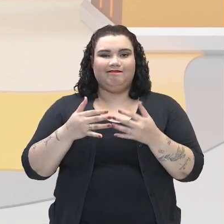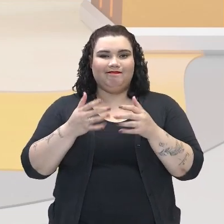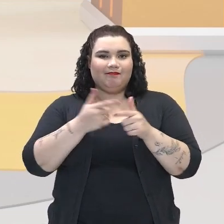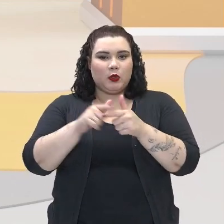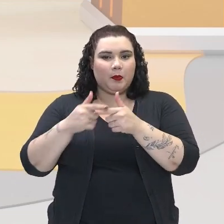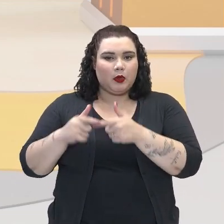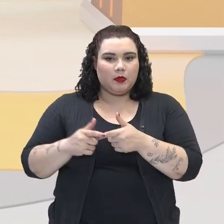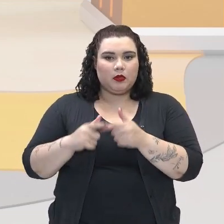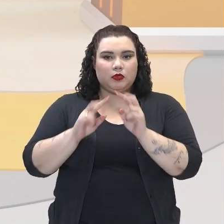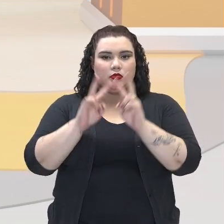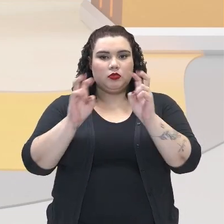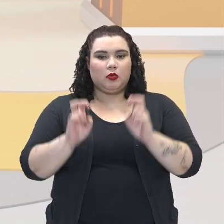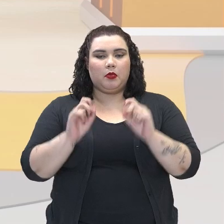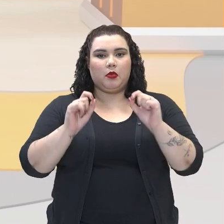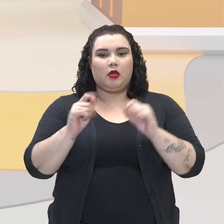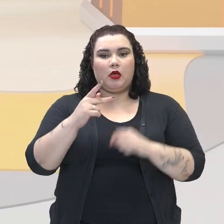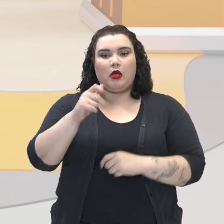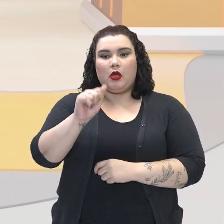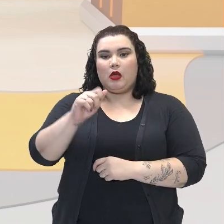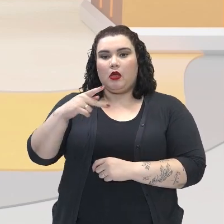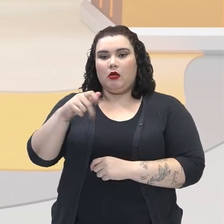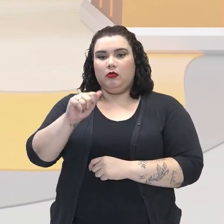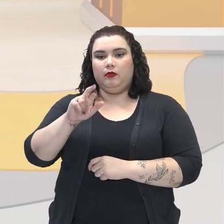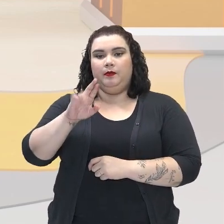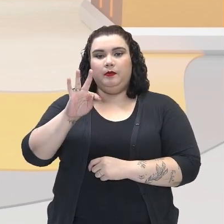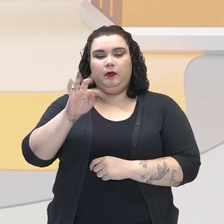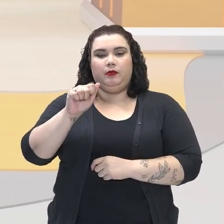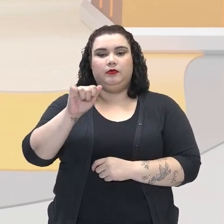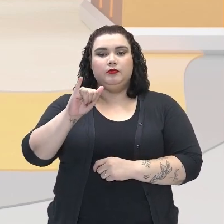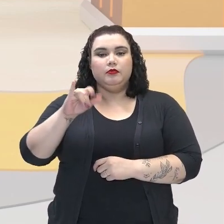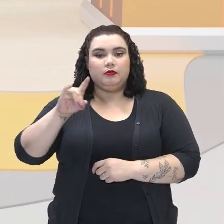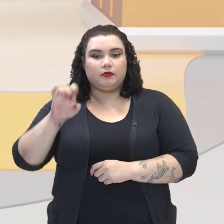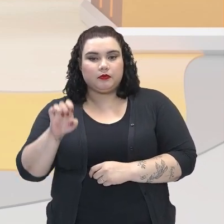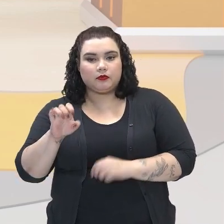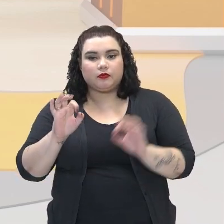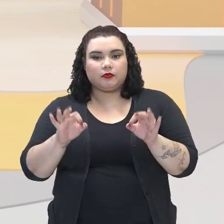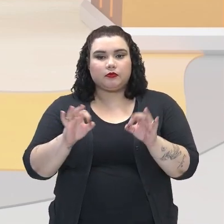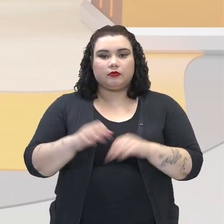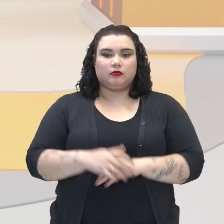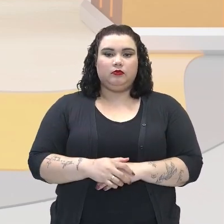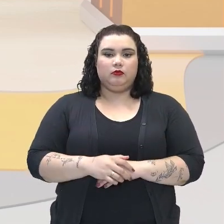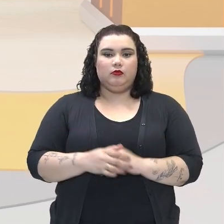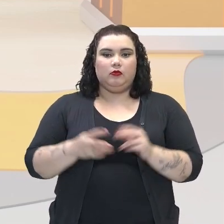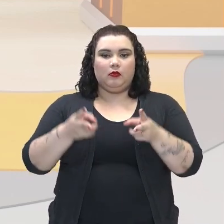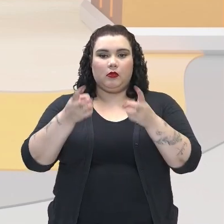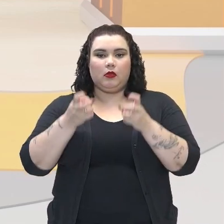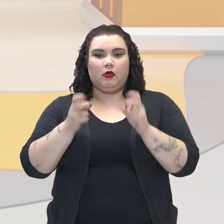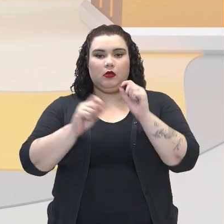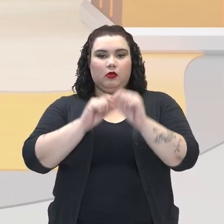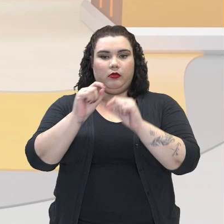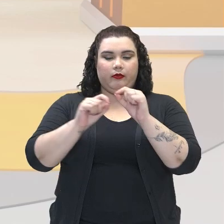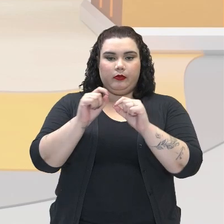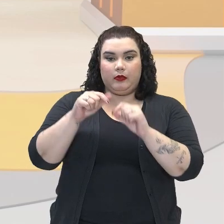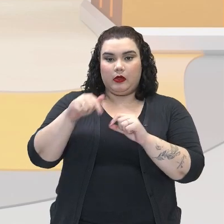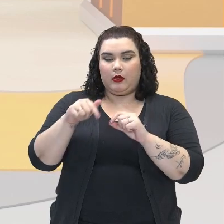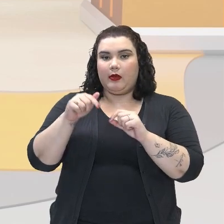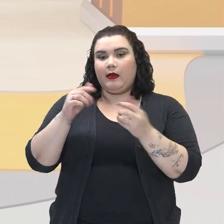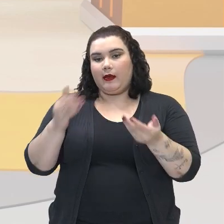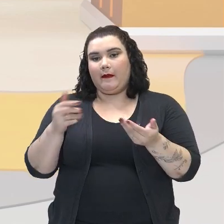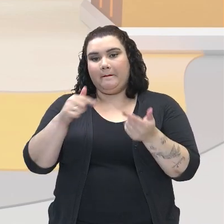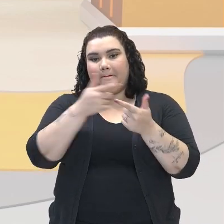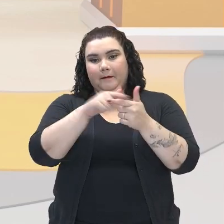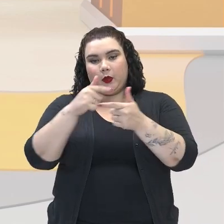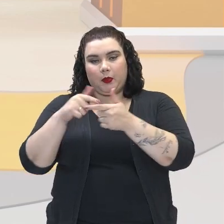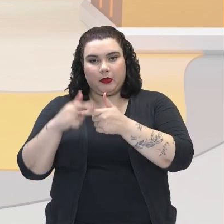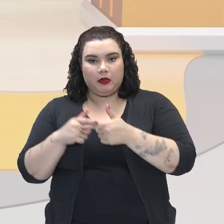sobre o apartheid, né, Curumim? Vocês vão ver uma situação que, apesar de que teve um final feliz, a situação